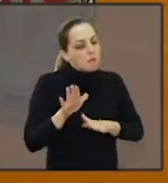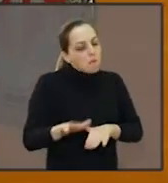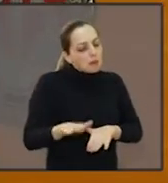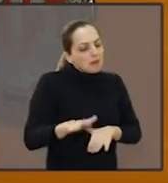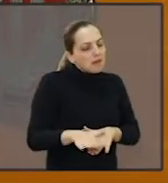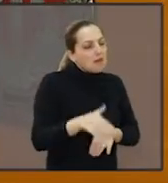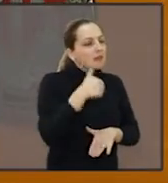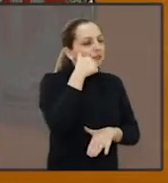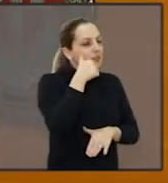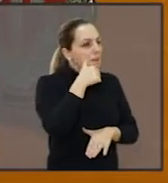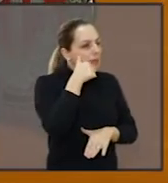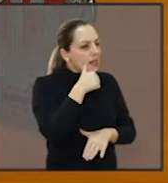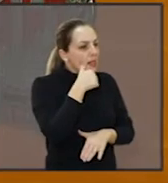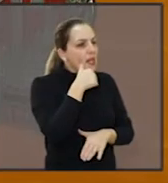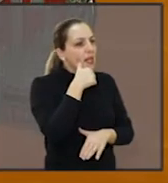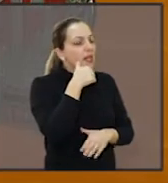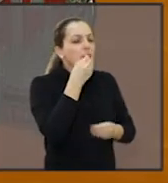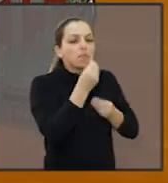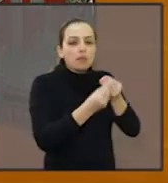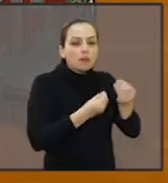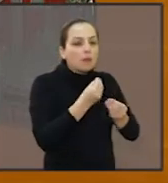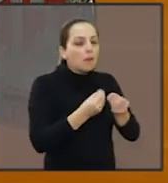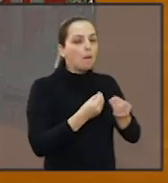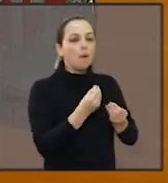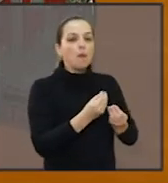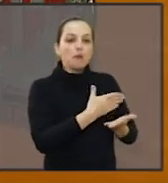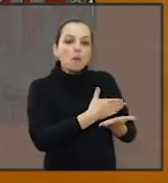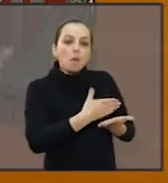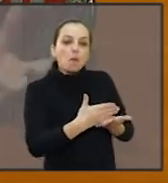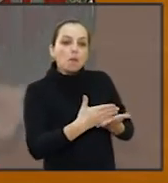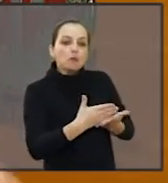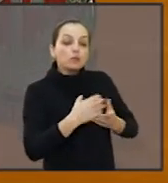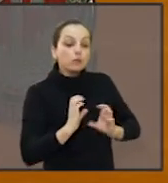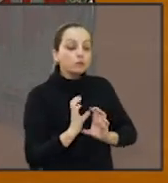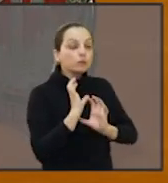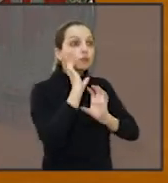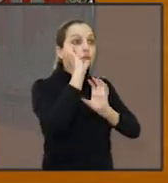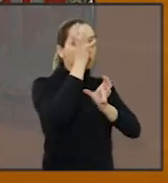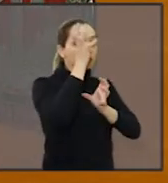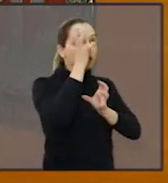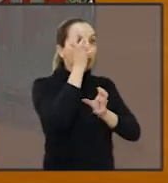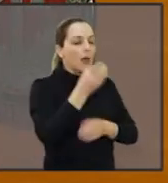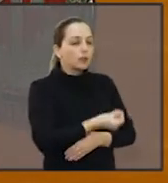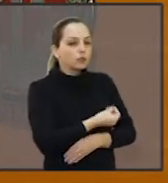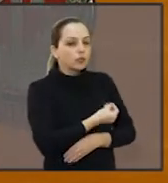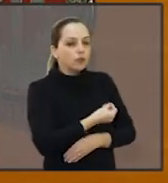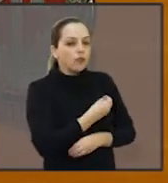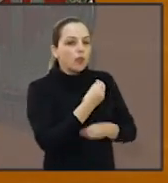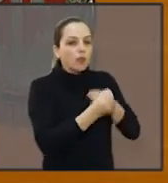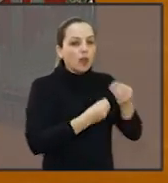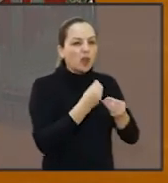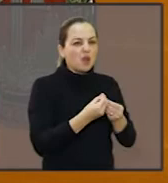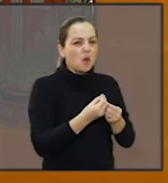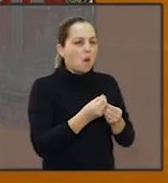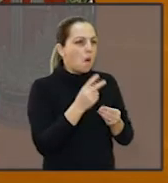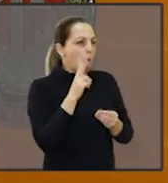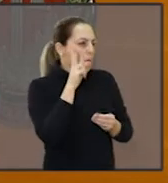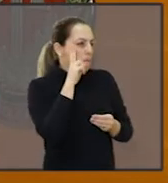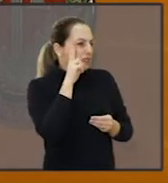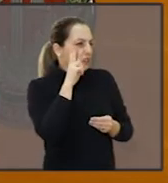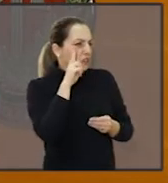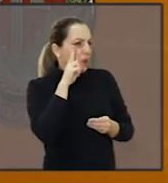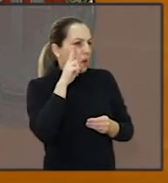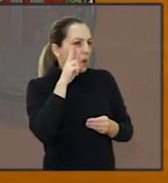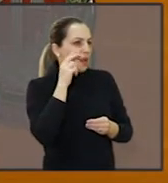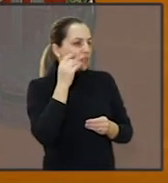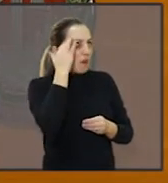do Milhado, vamos voltar naquela menina do Milhado lá. Como é que o basquete surgiu para você? Eu ouvi uma história aí de Gisele